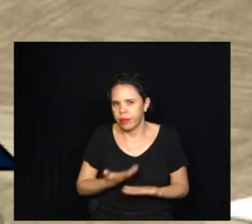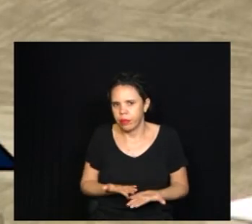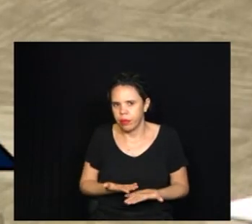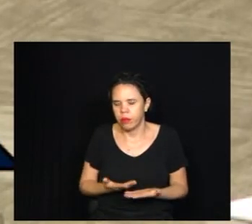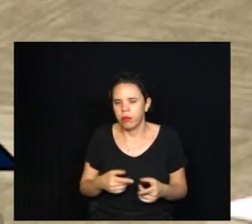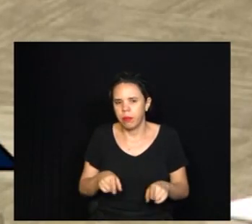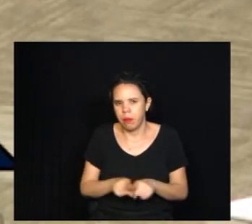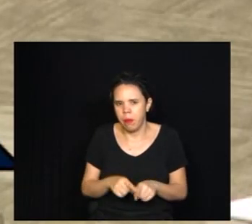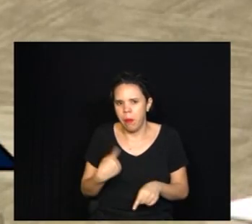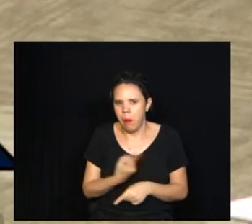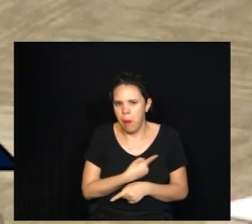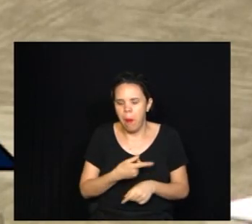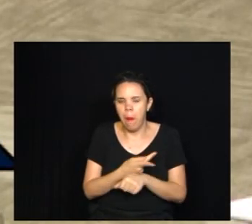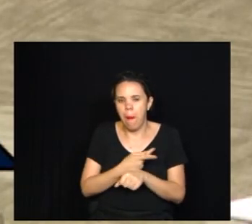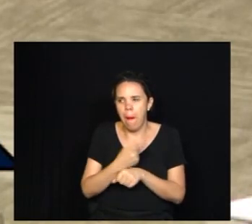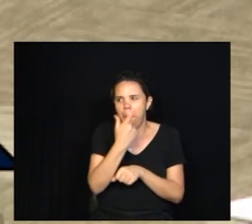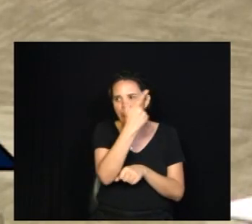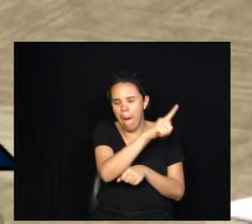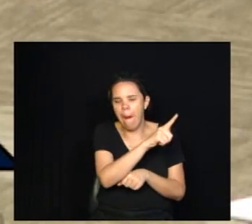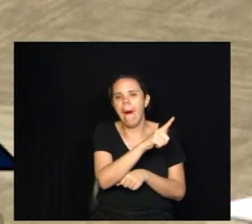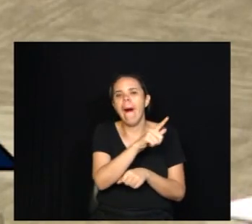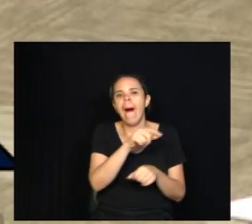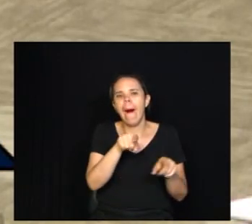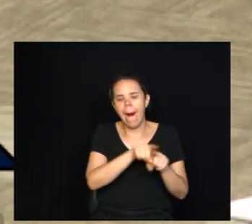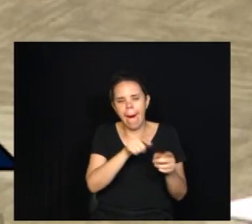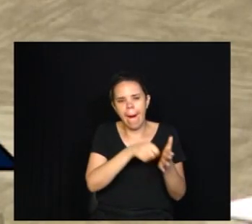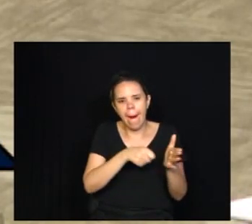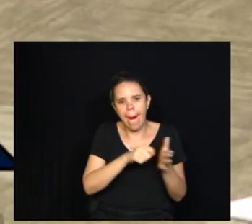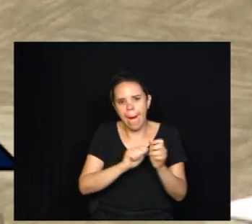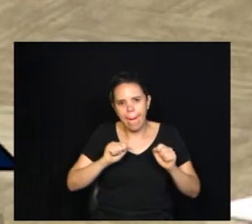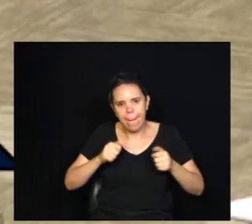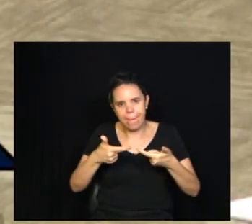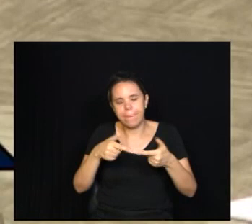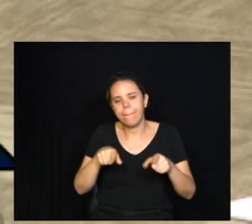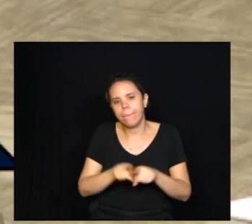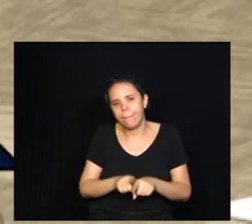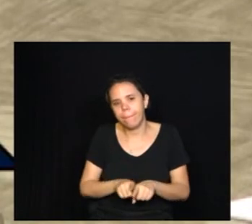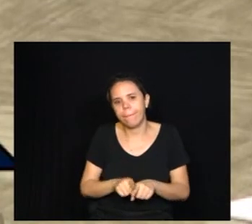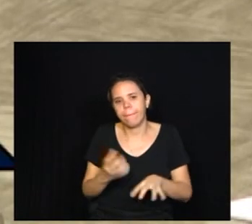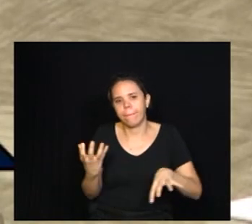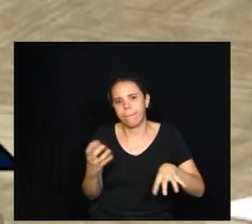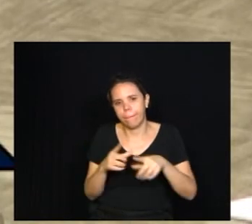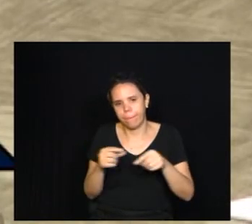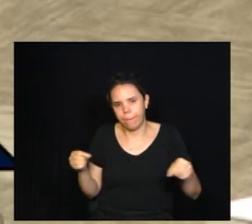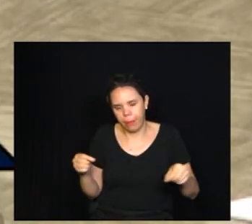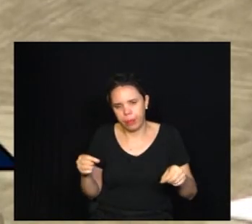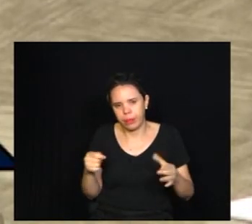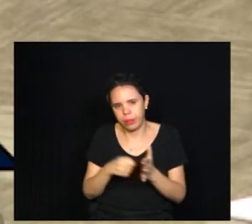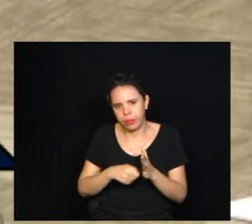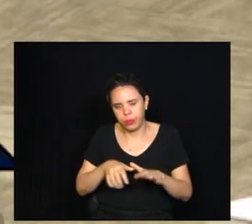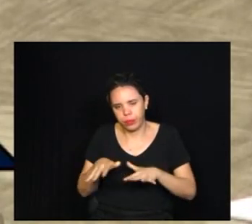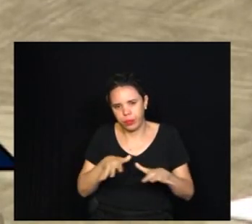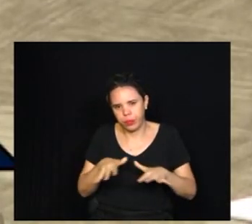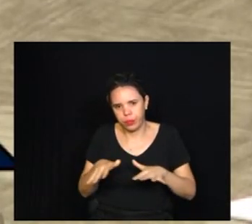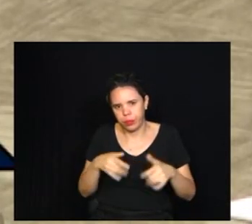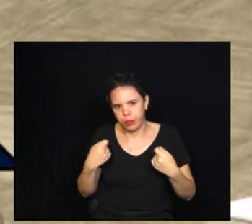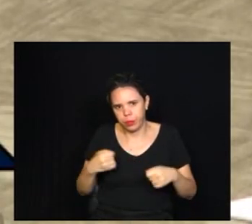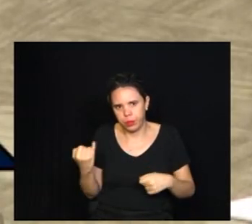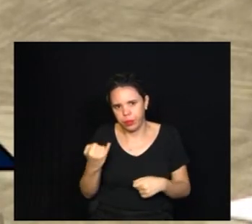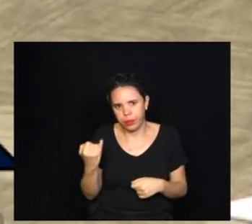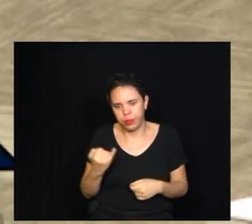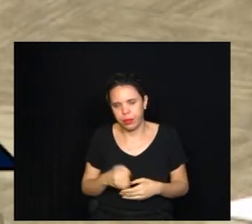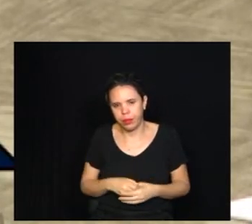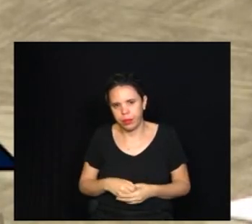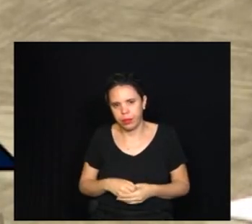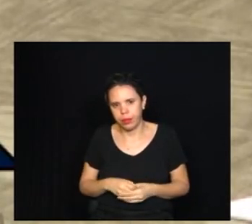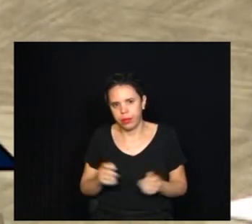além disso, a gente vai buscar em outras instâncias, tanto na Assembleia Legislativa como no Congresso Nacional, todos os movimentos necessários